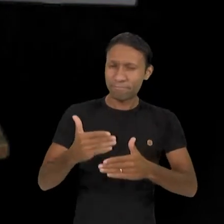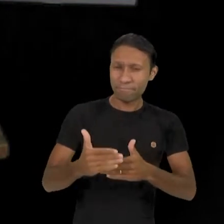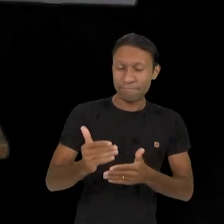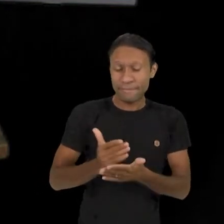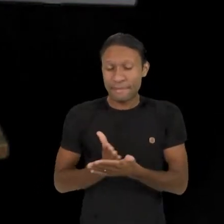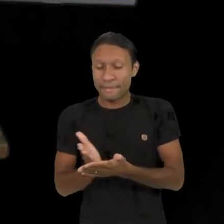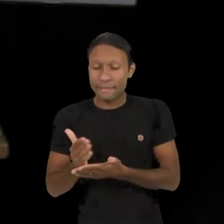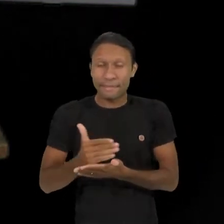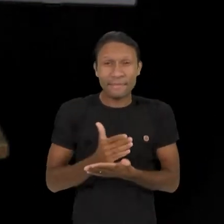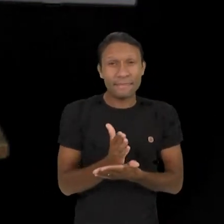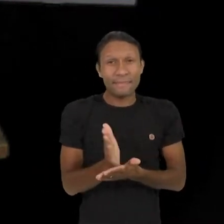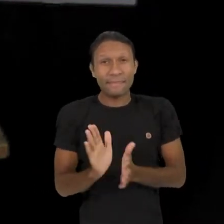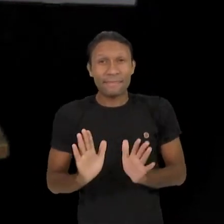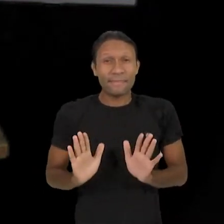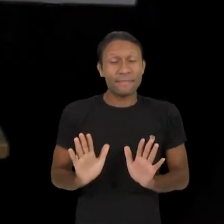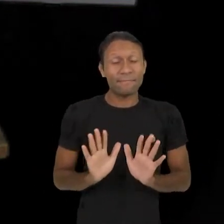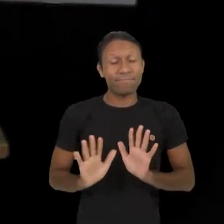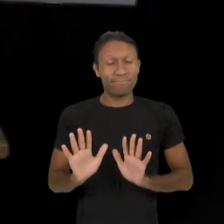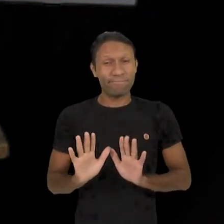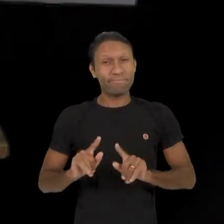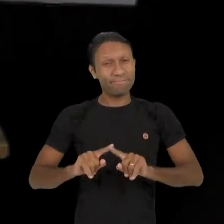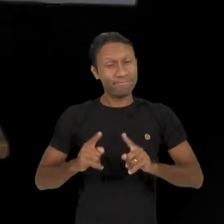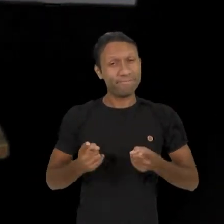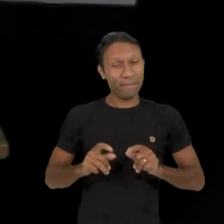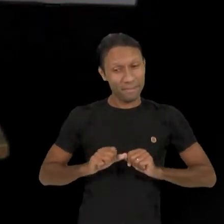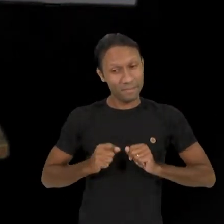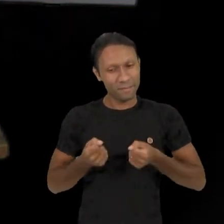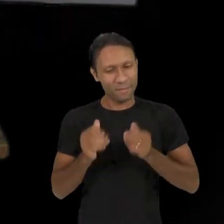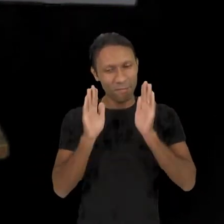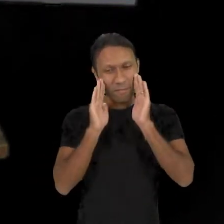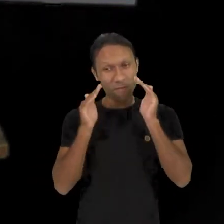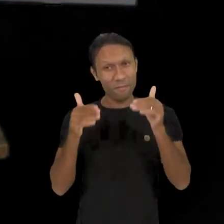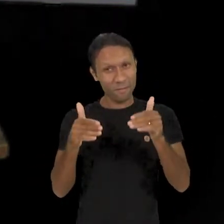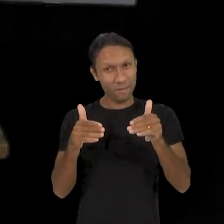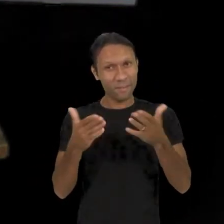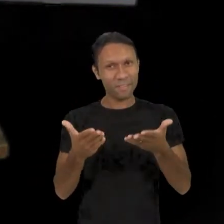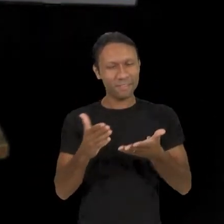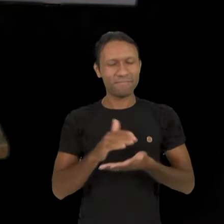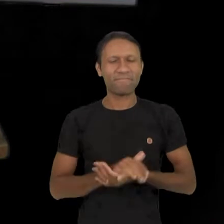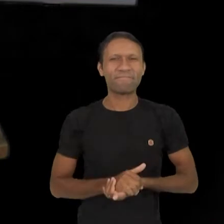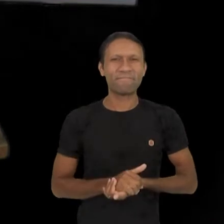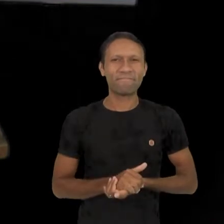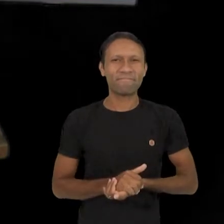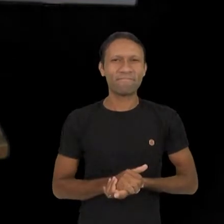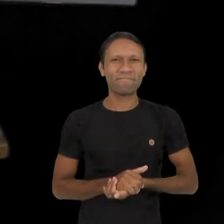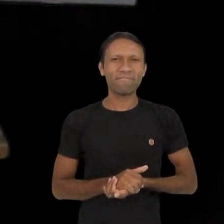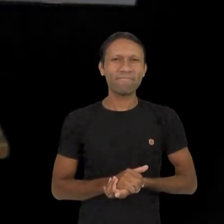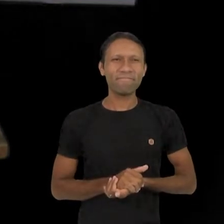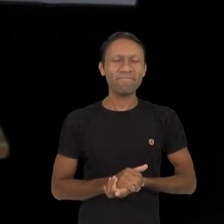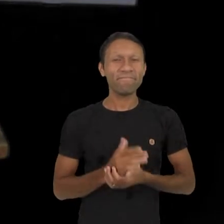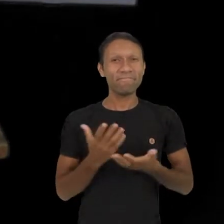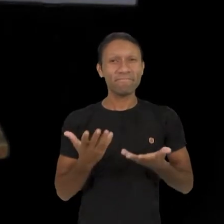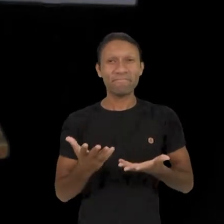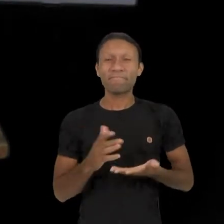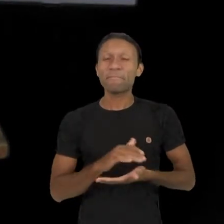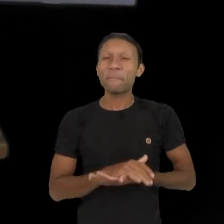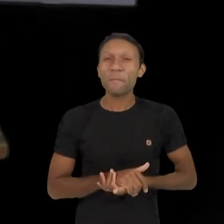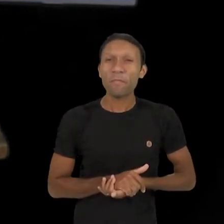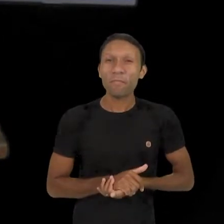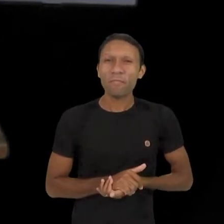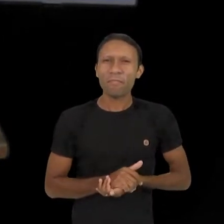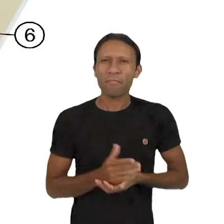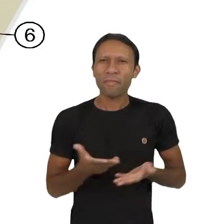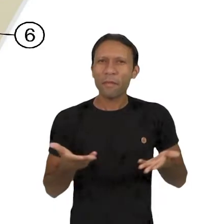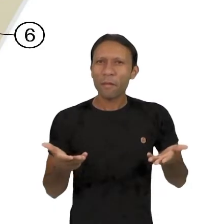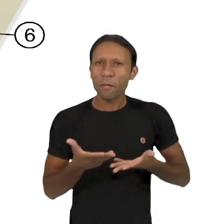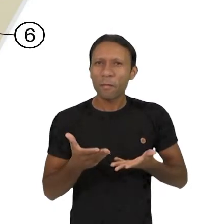série de coisinhas que pode te dar uma dor de cabeça aí. Então, mantenha o foco aqui e vamos pra cima. Olha só,